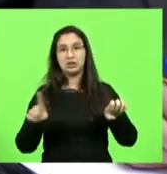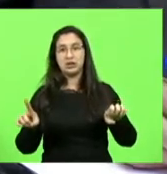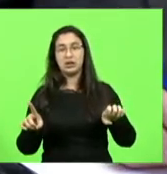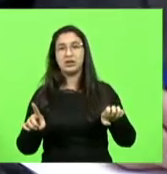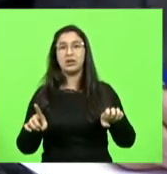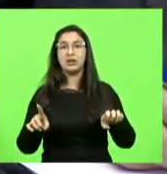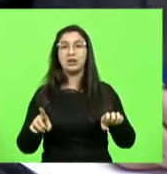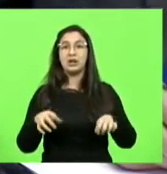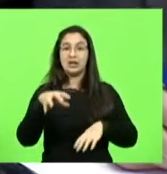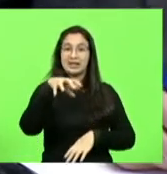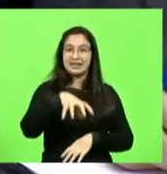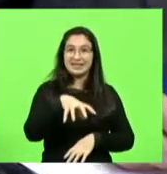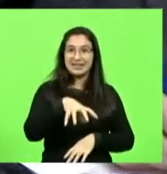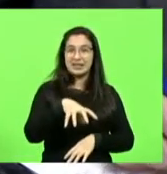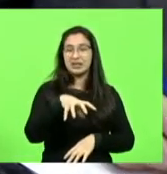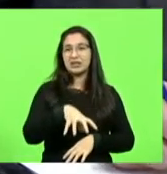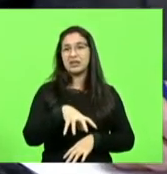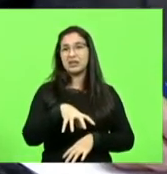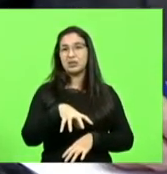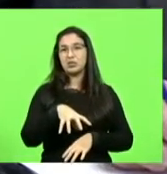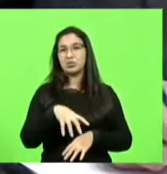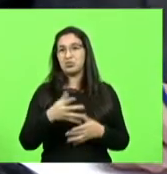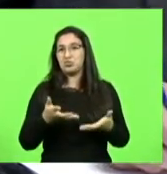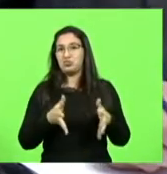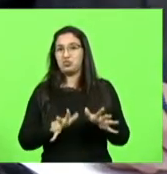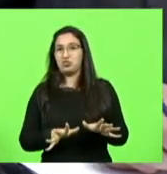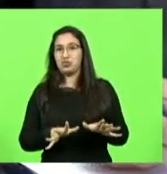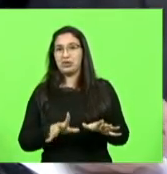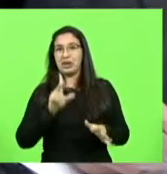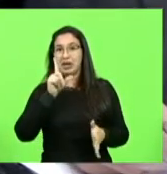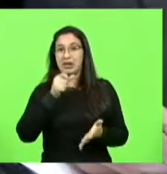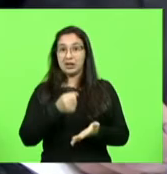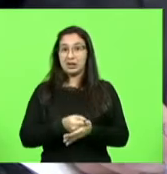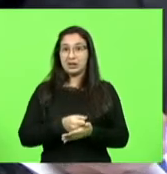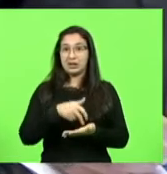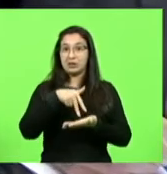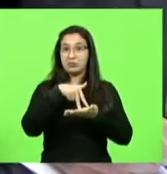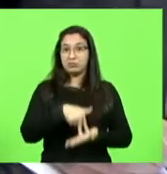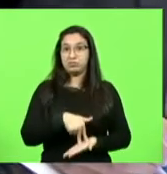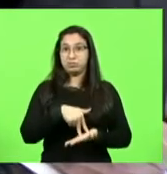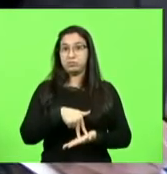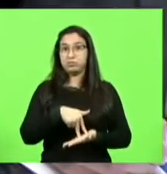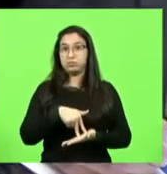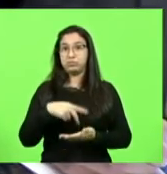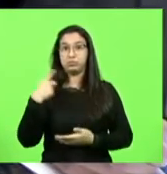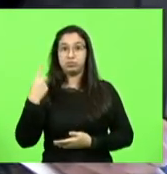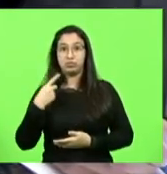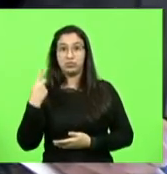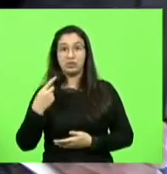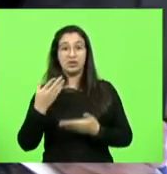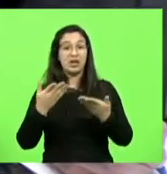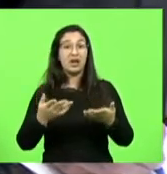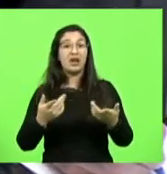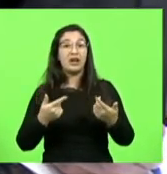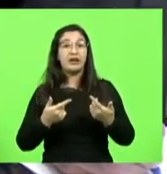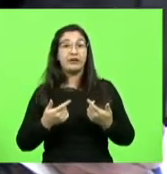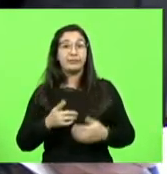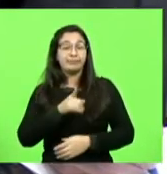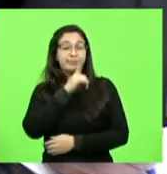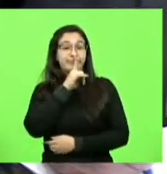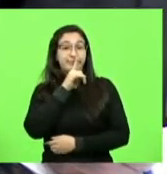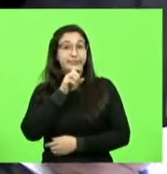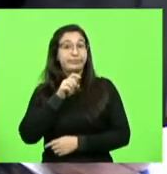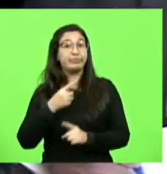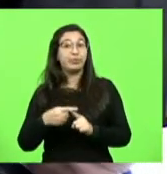do centro, quem não tem uma posição política extremista, às vezes fica quieto. Por quê? Porque se abrir a